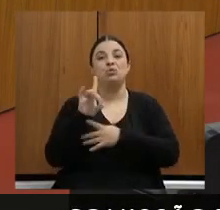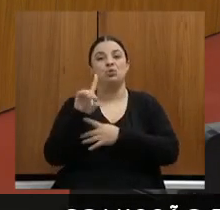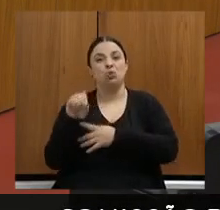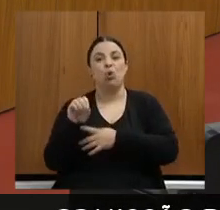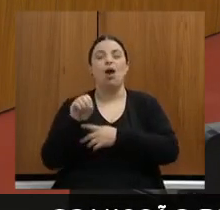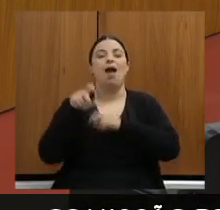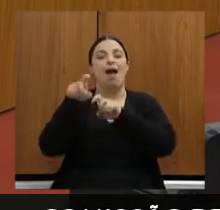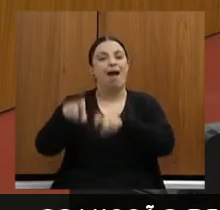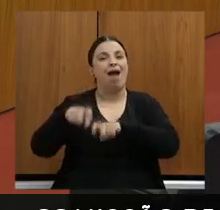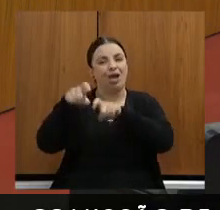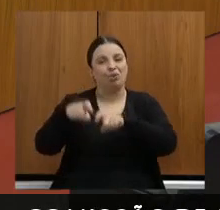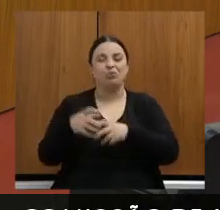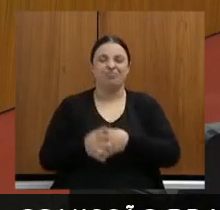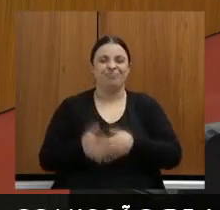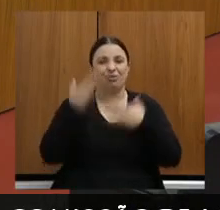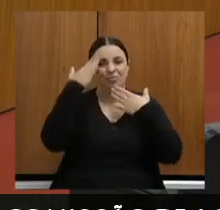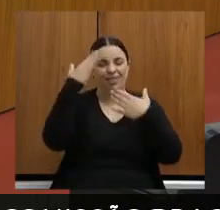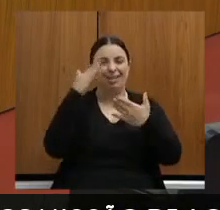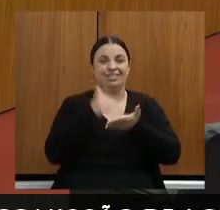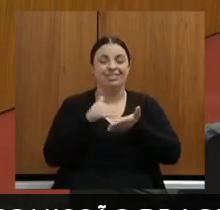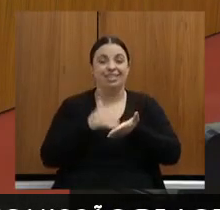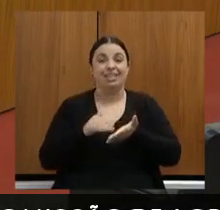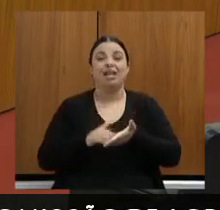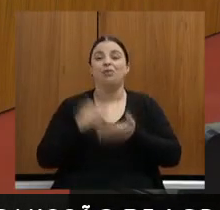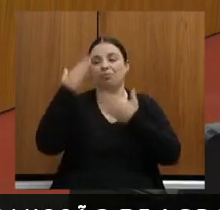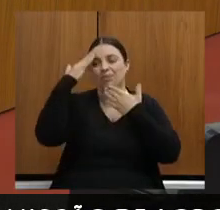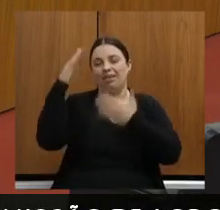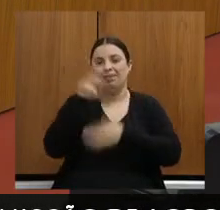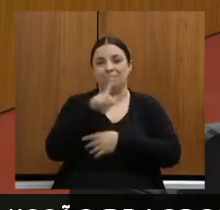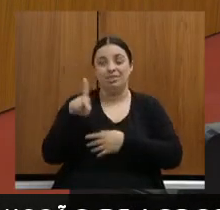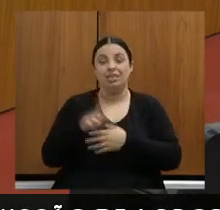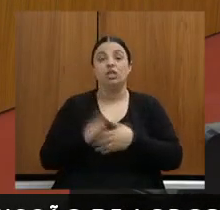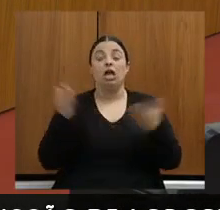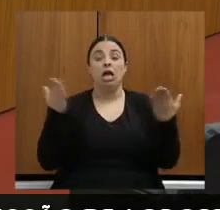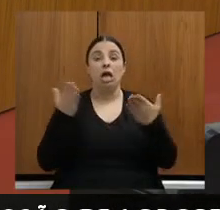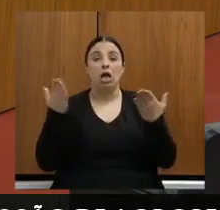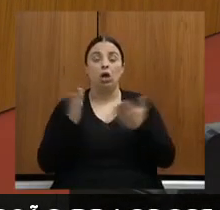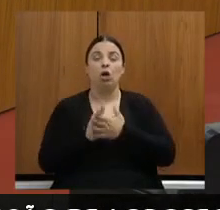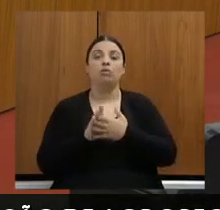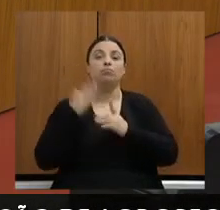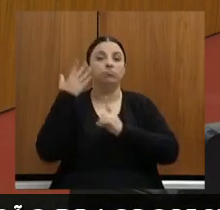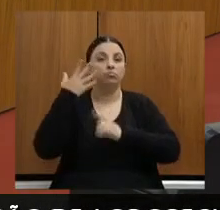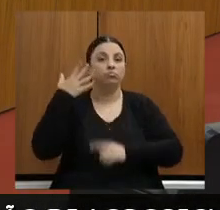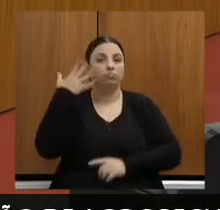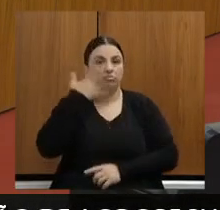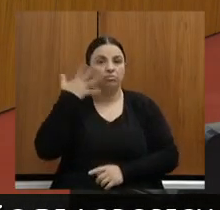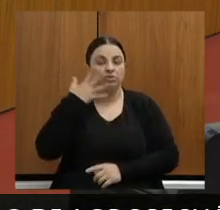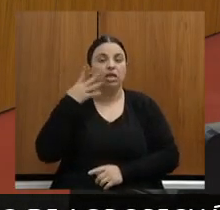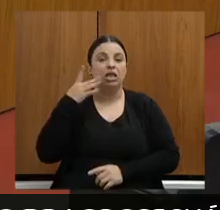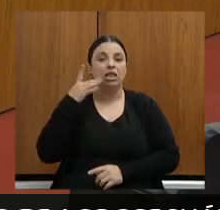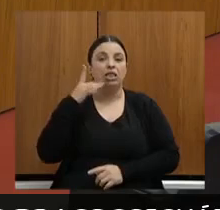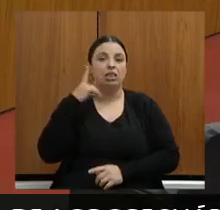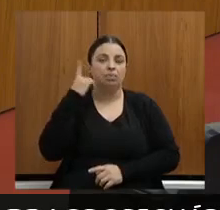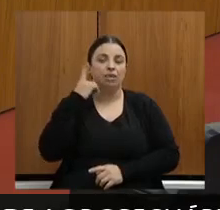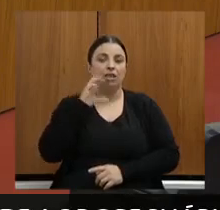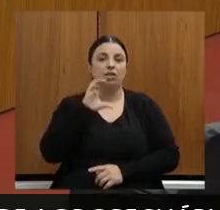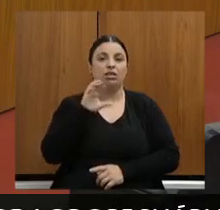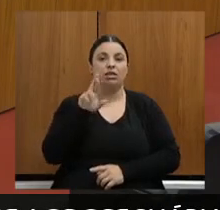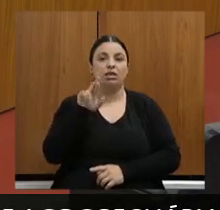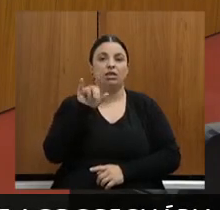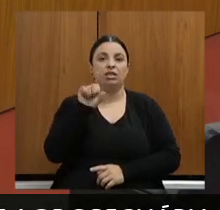obrigado secretário obrigado a palavra o deputado Cristiano Silveira E aí